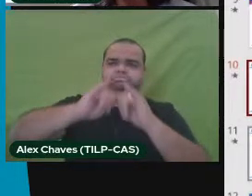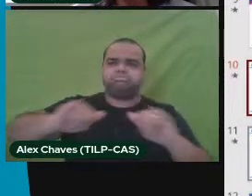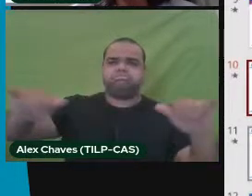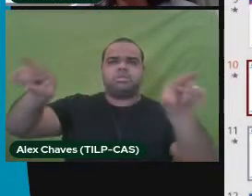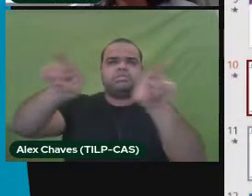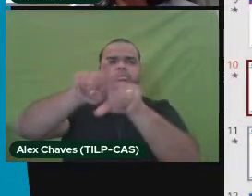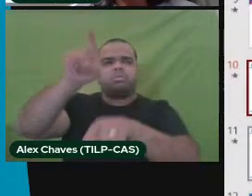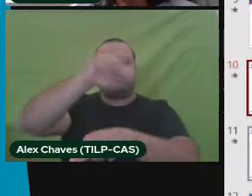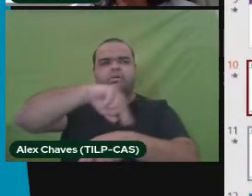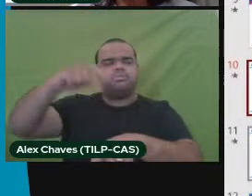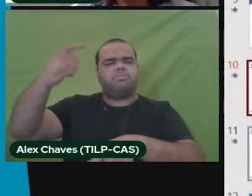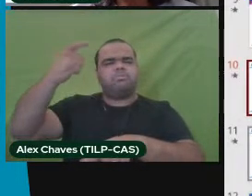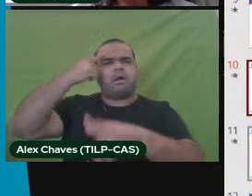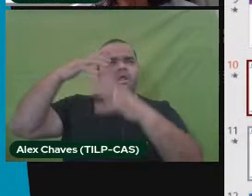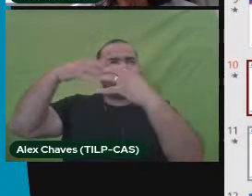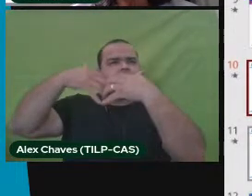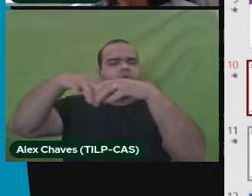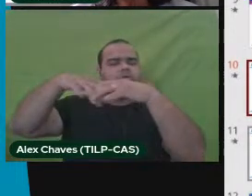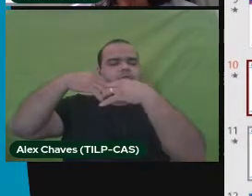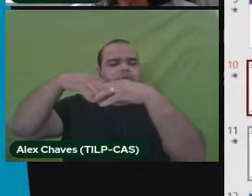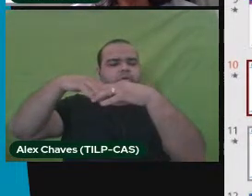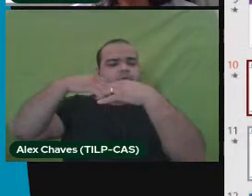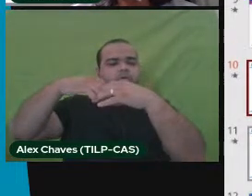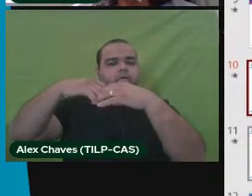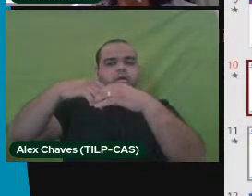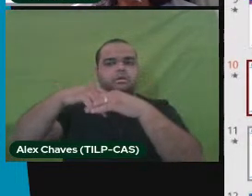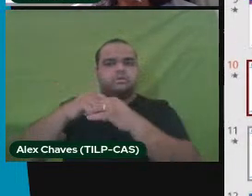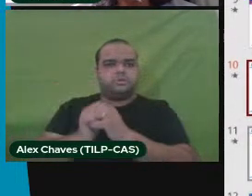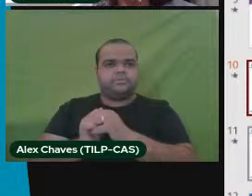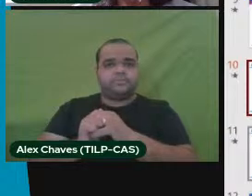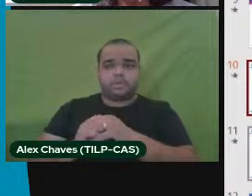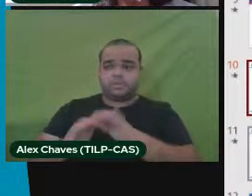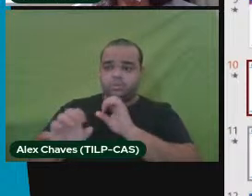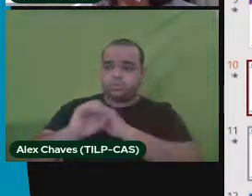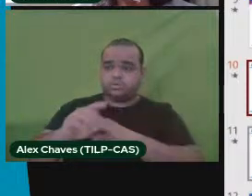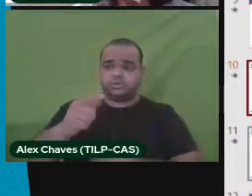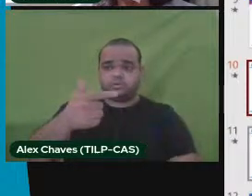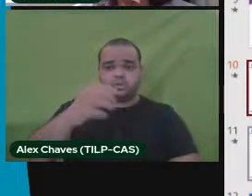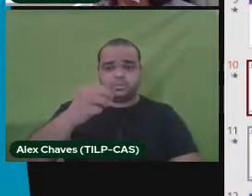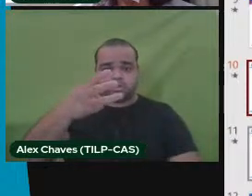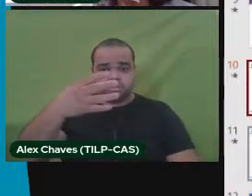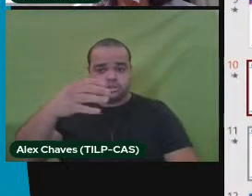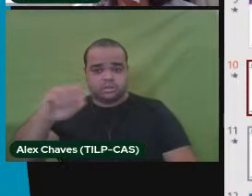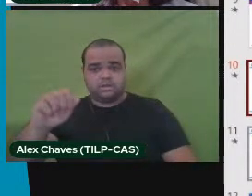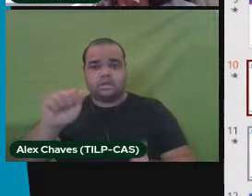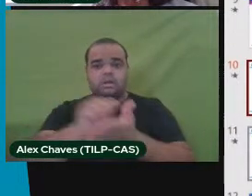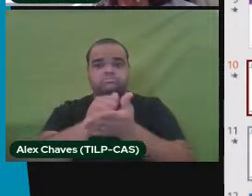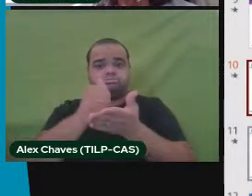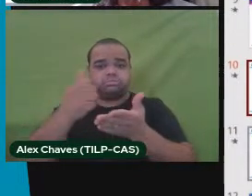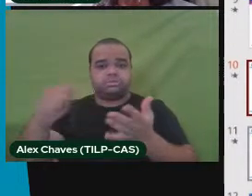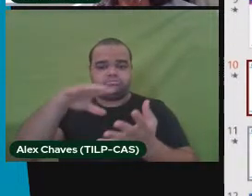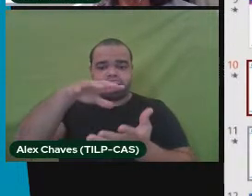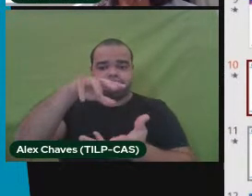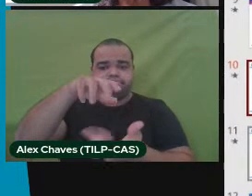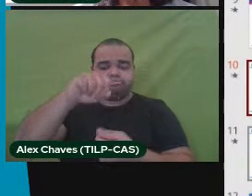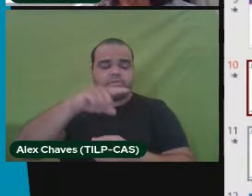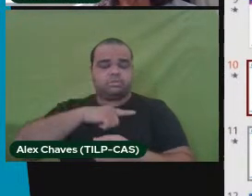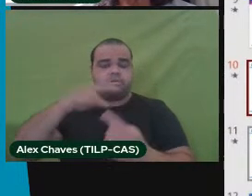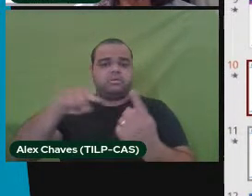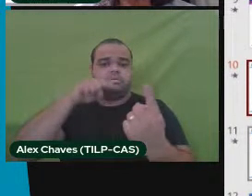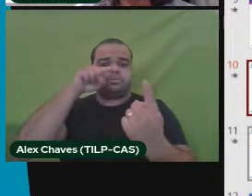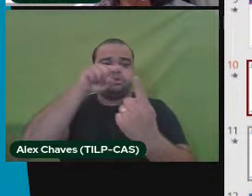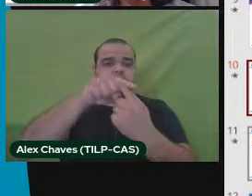reflexão da Educação 2030 da Agenda Global, que está no Objetivo